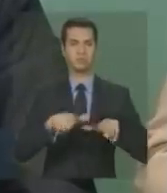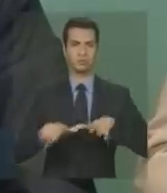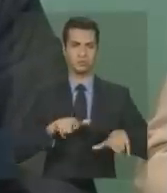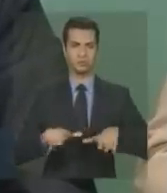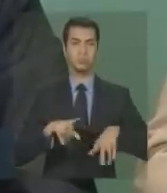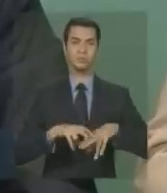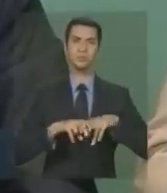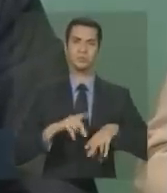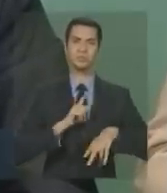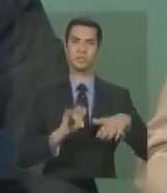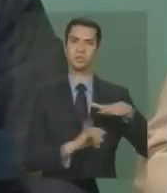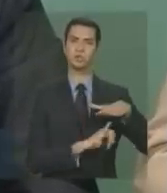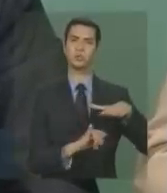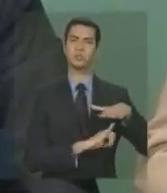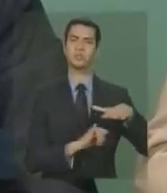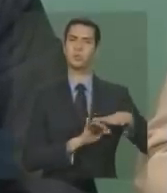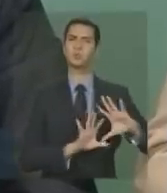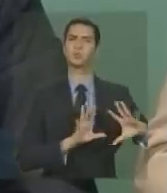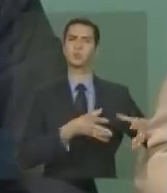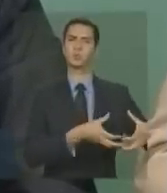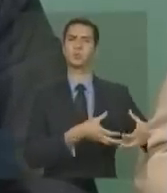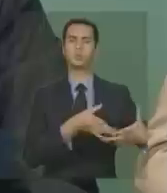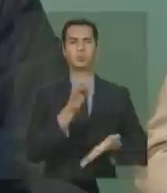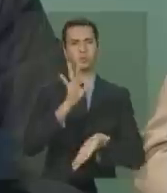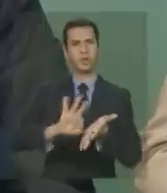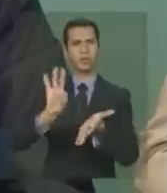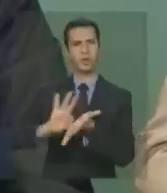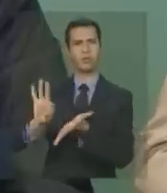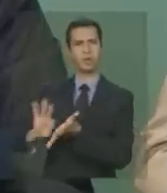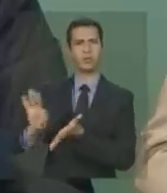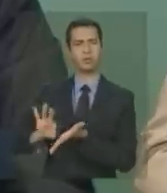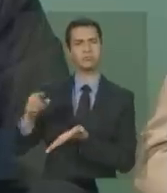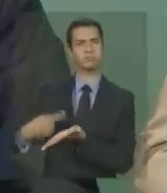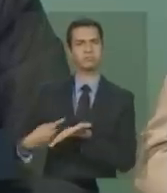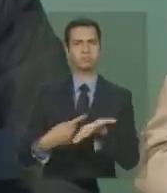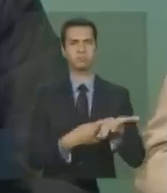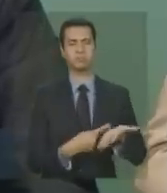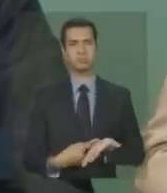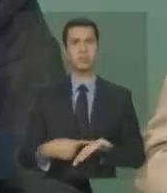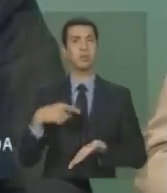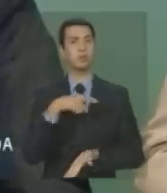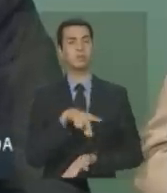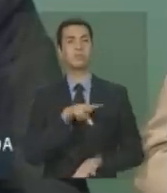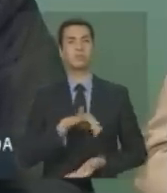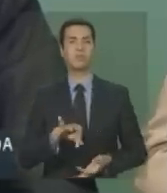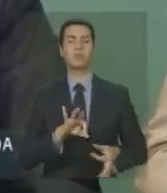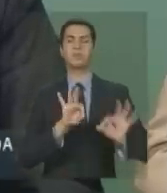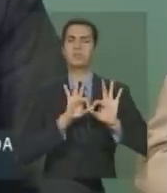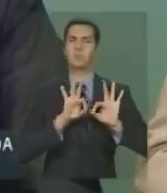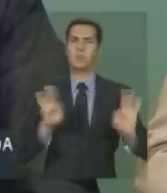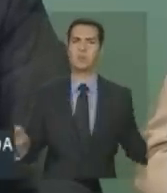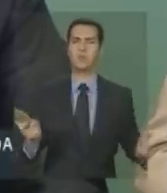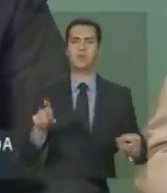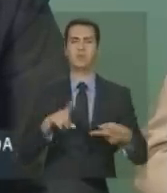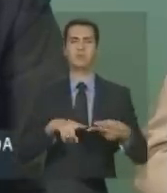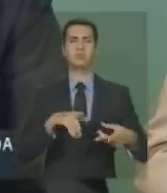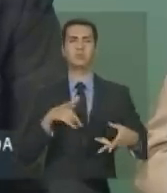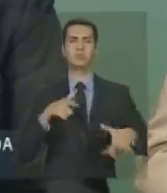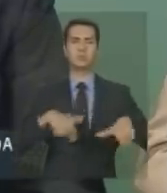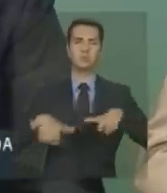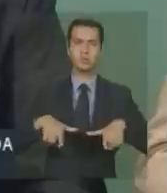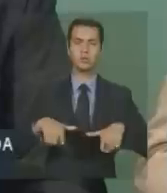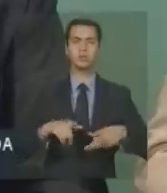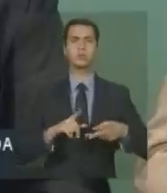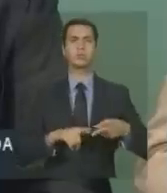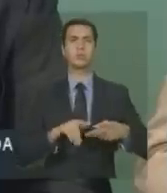todas que assinaram junto conosco elas vão fazer um protocolo de qualidade do serviço certificação de qualidade dos serviços vão acompanhar